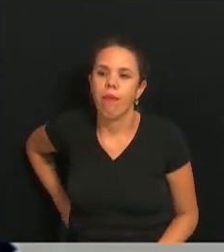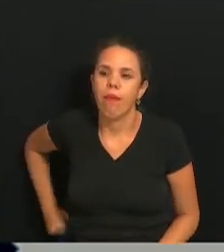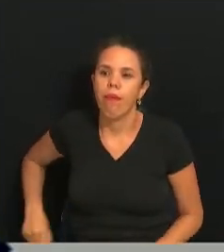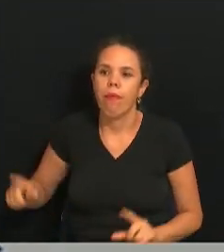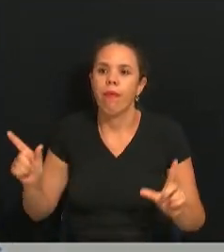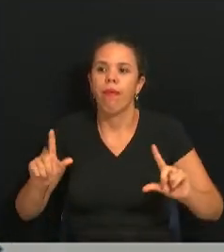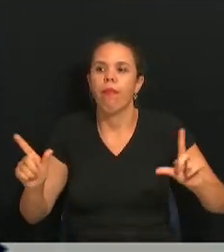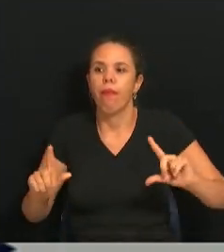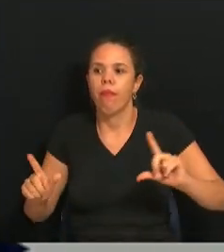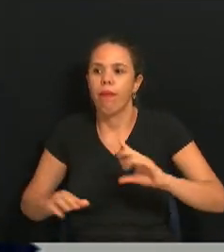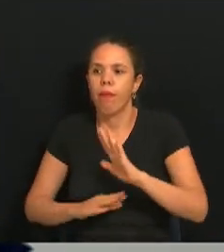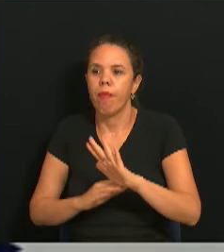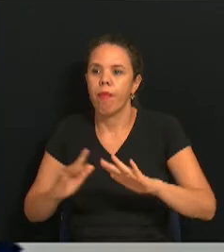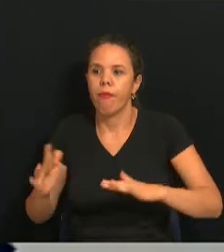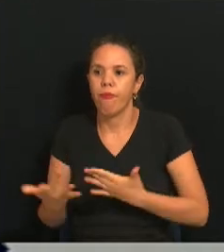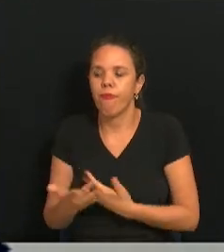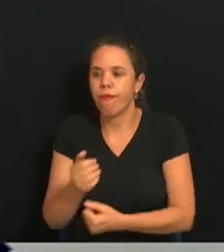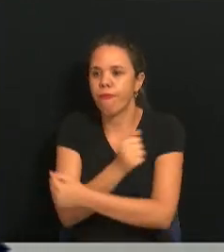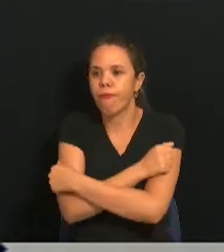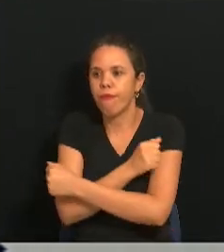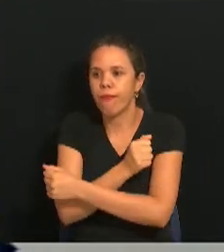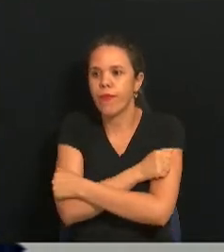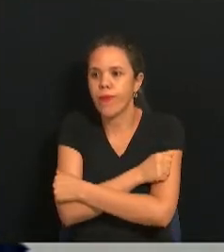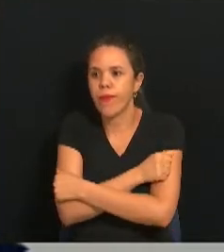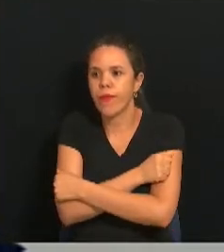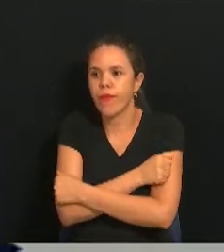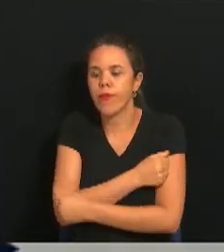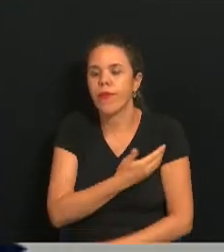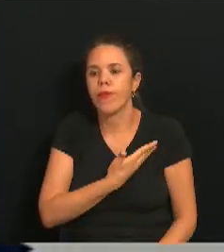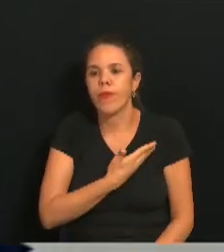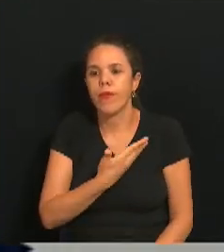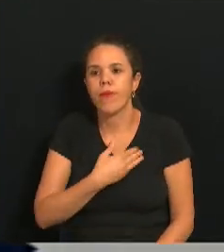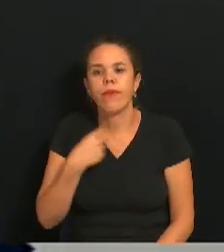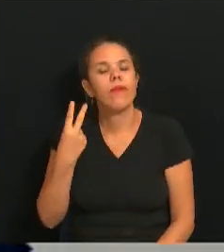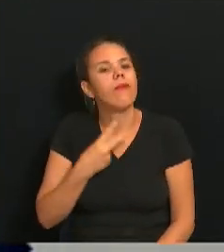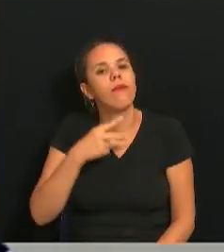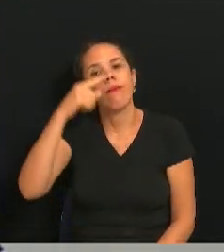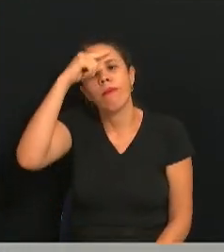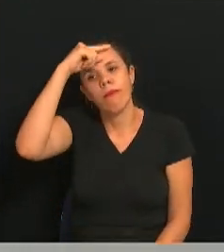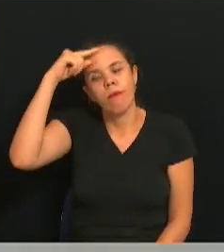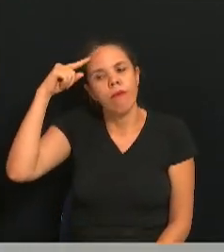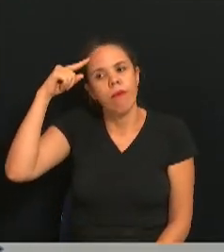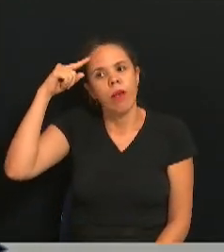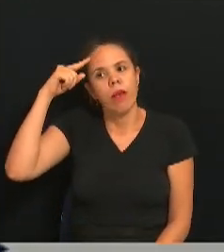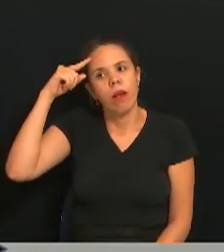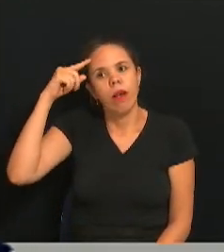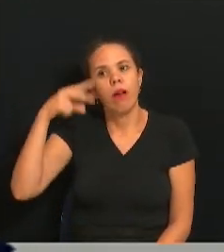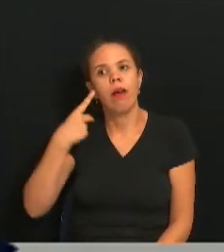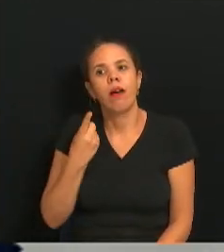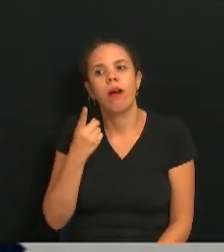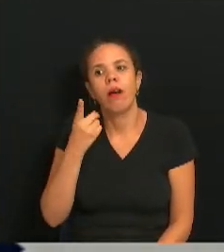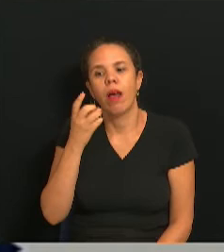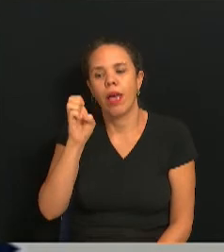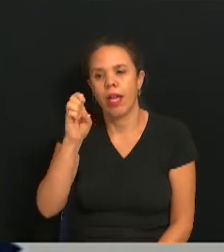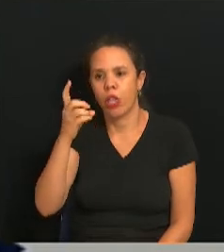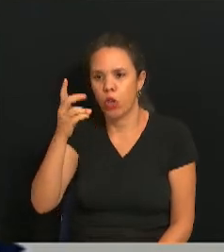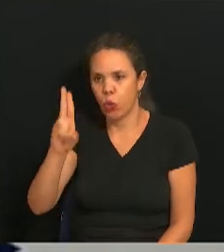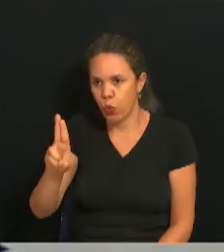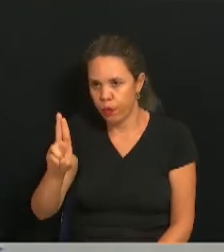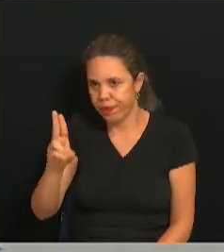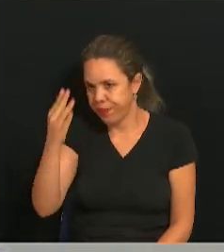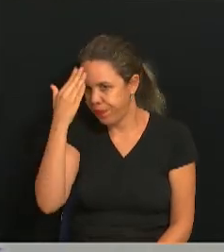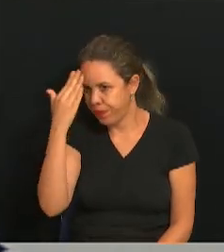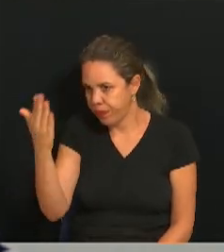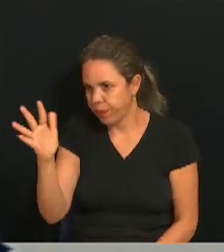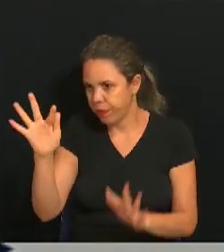Câmara, pelas redes sociais, e um abraço do amigo ao vereador Otto e também ao doutor Eduardo Ribeiro. Muito obrigado e um bom